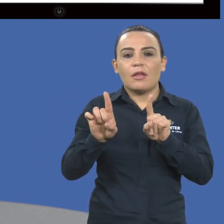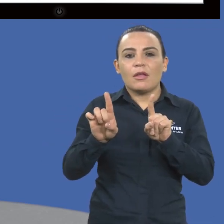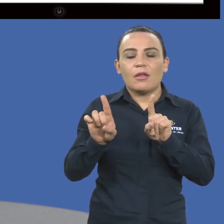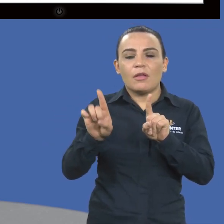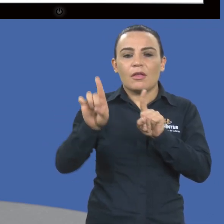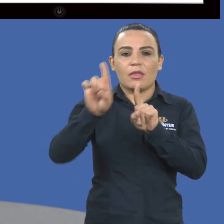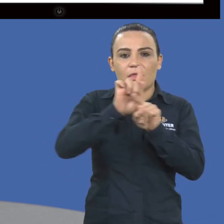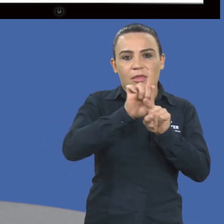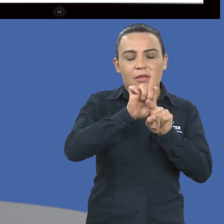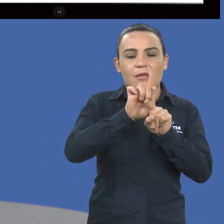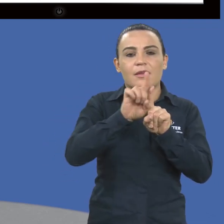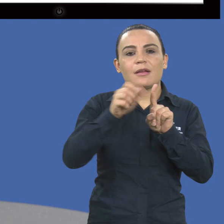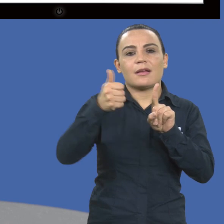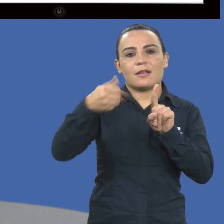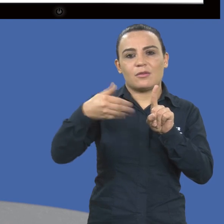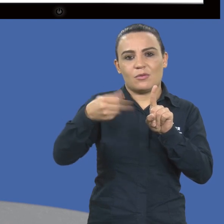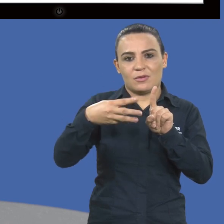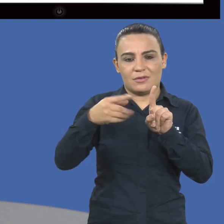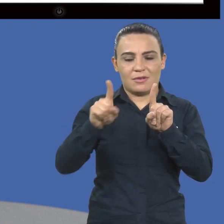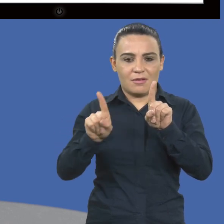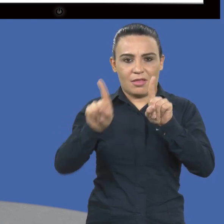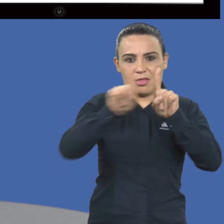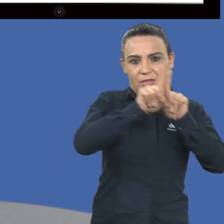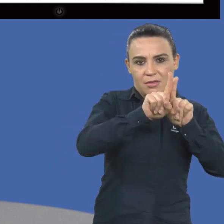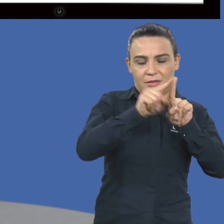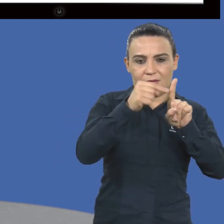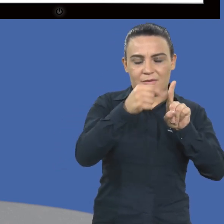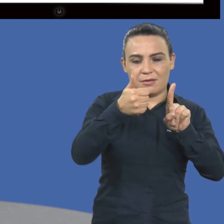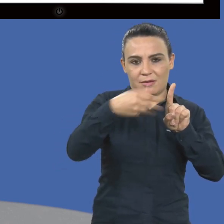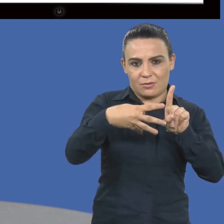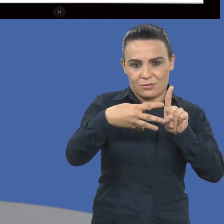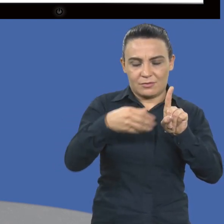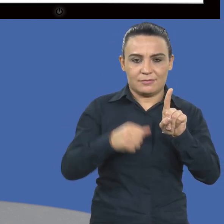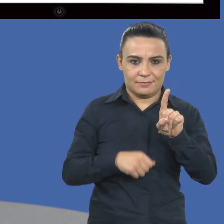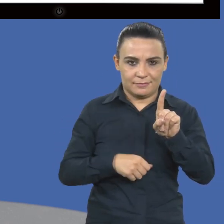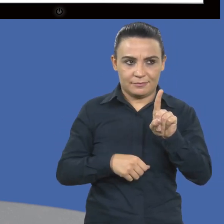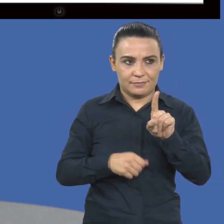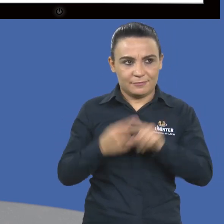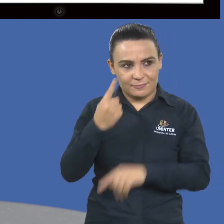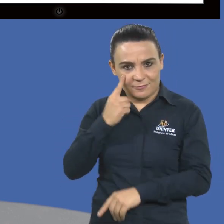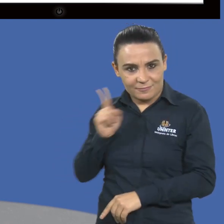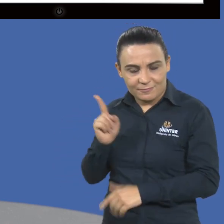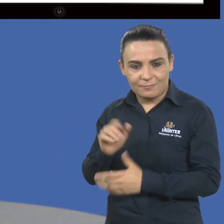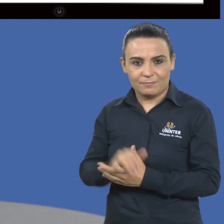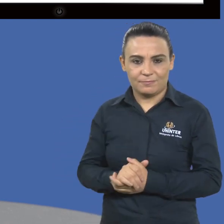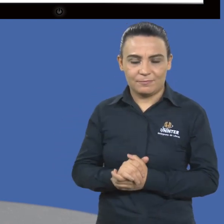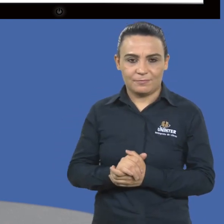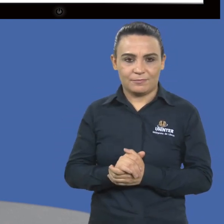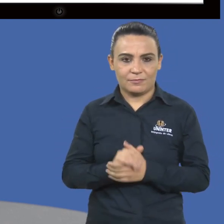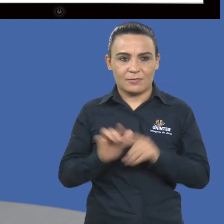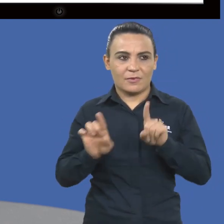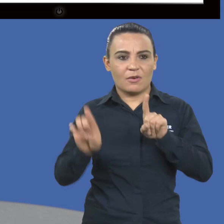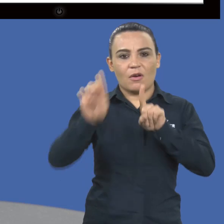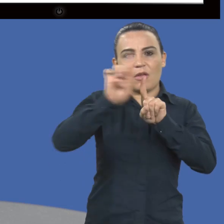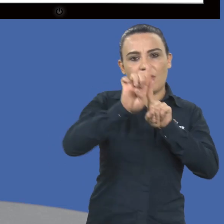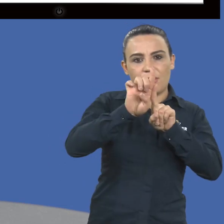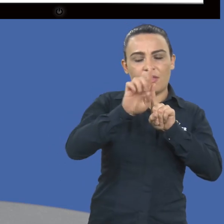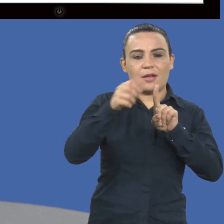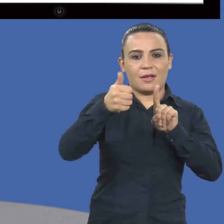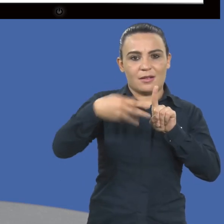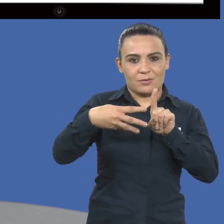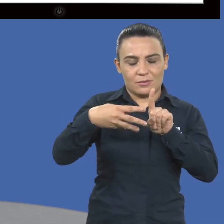grudado no cromossomo 14. Tá claro? Então, diante dessa